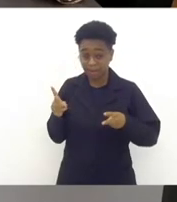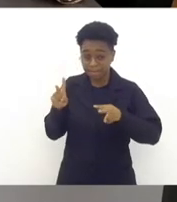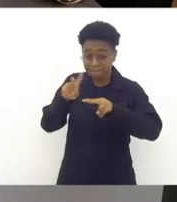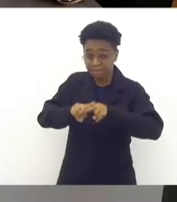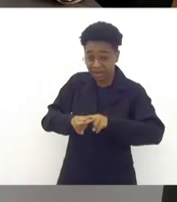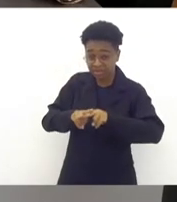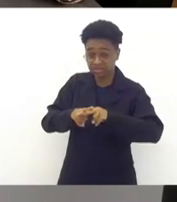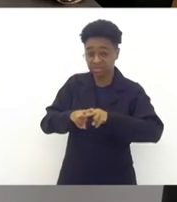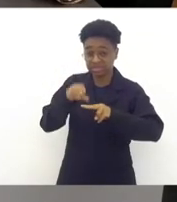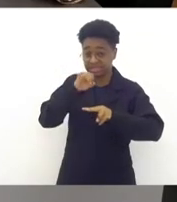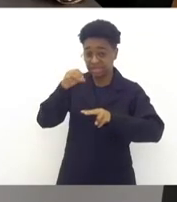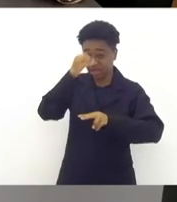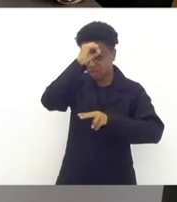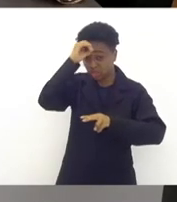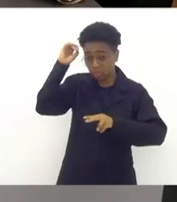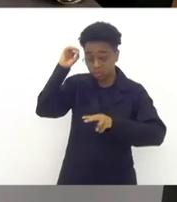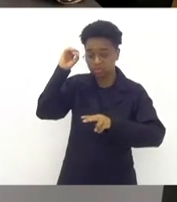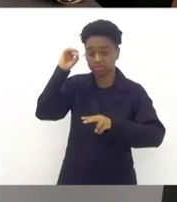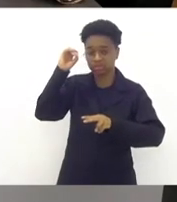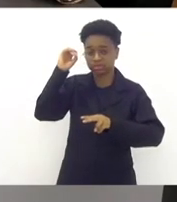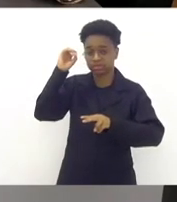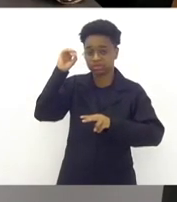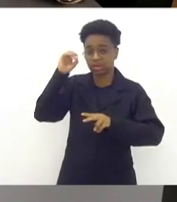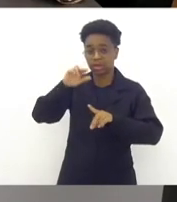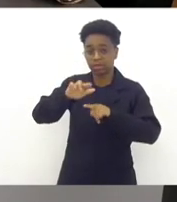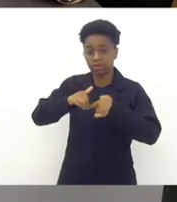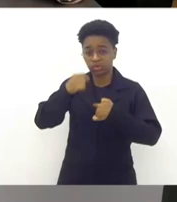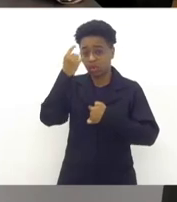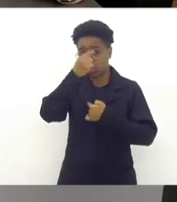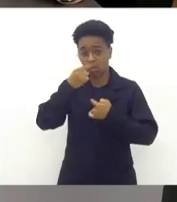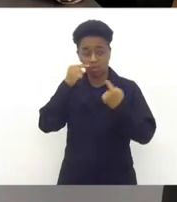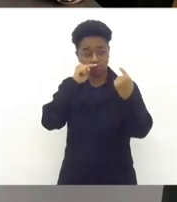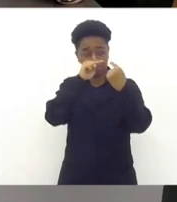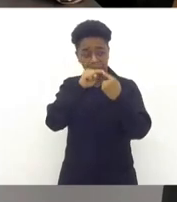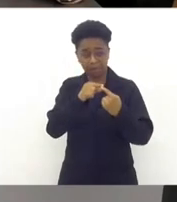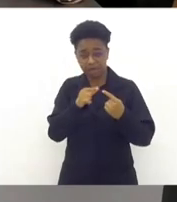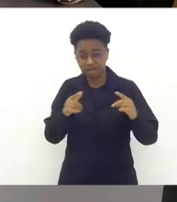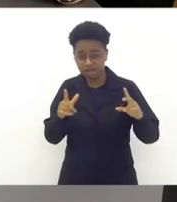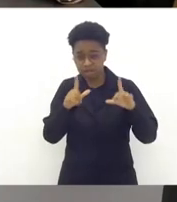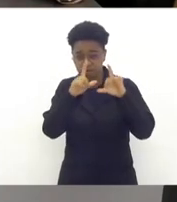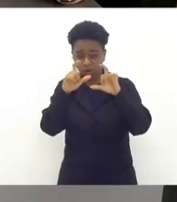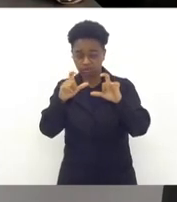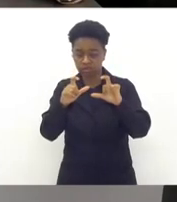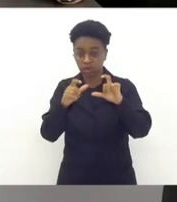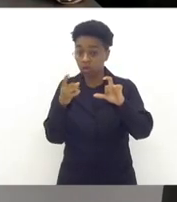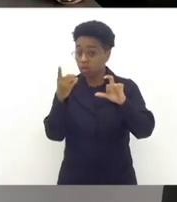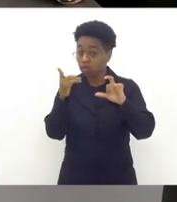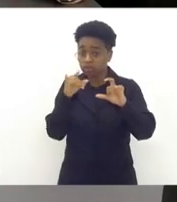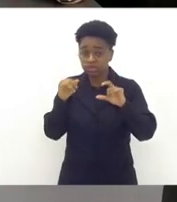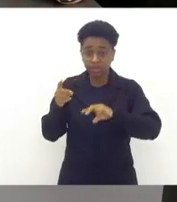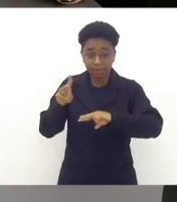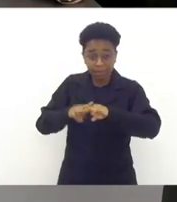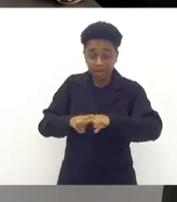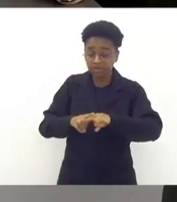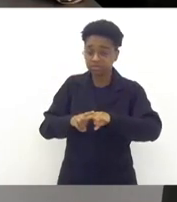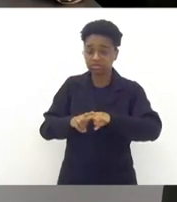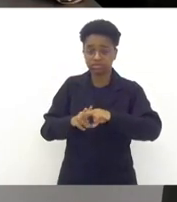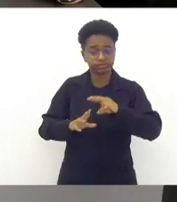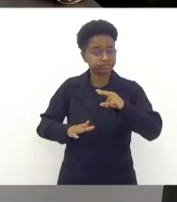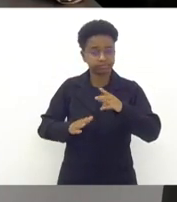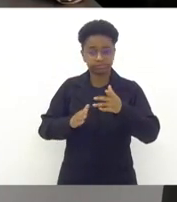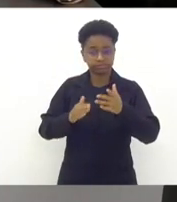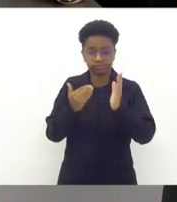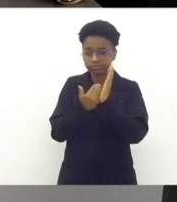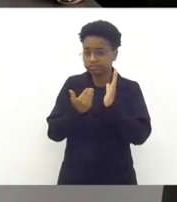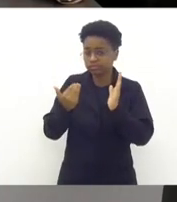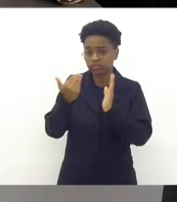encarcerada por conta do reconhecimento fotográfico, um dia que seja, já é